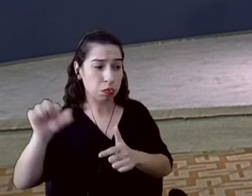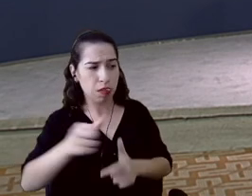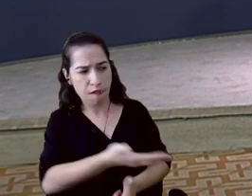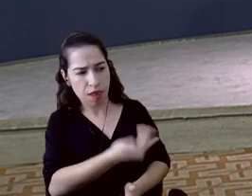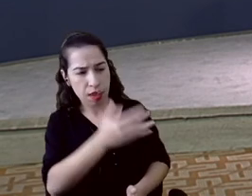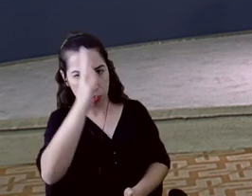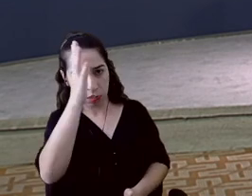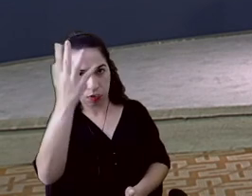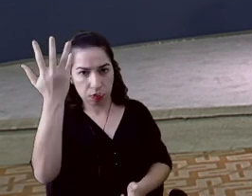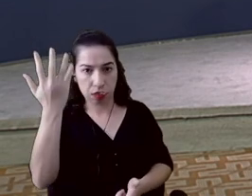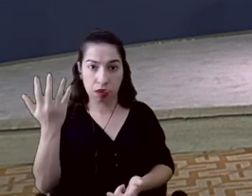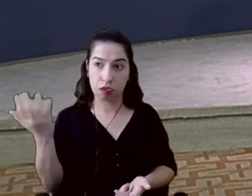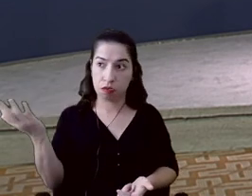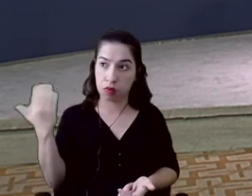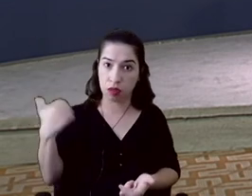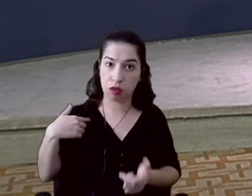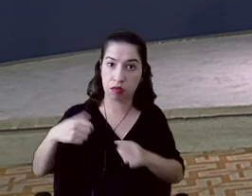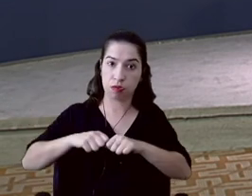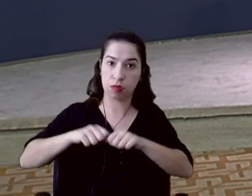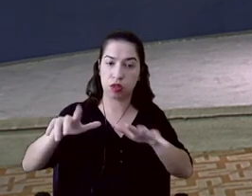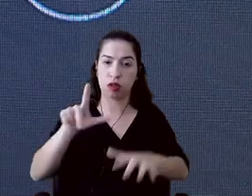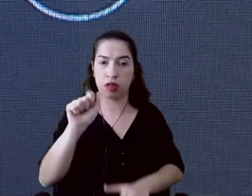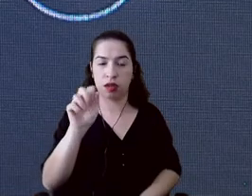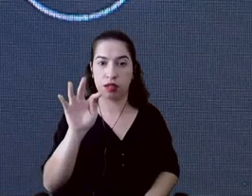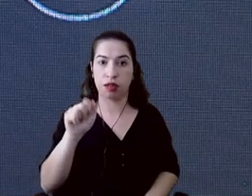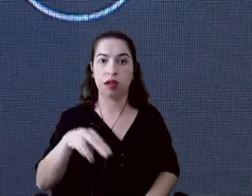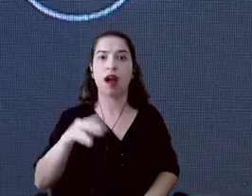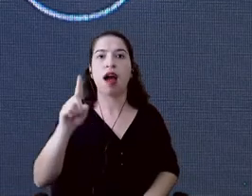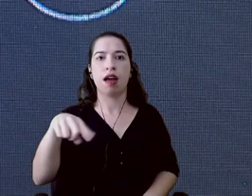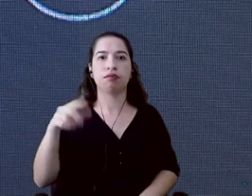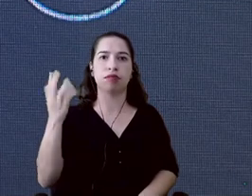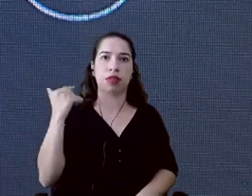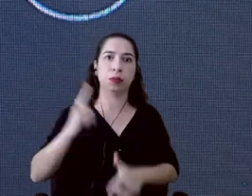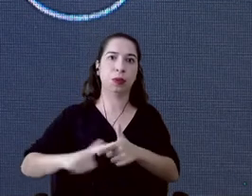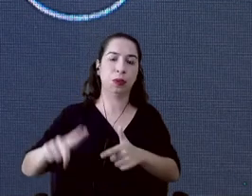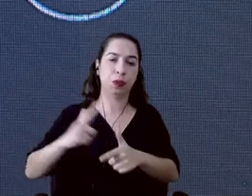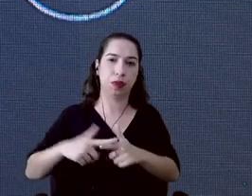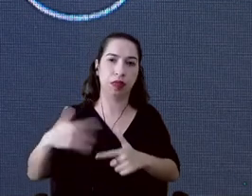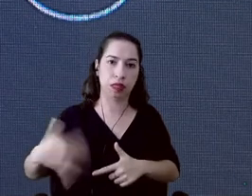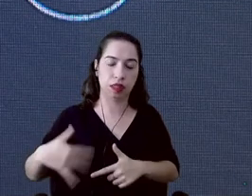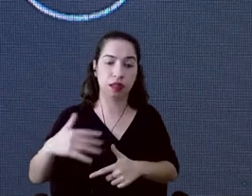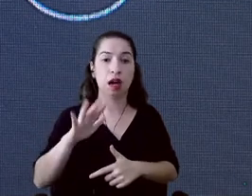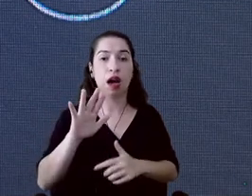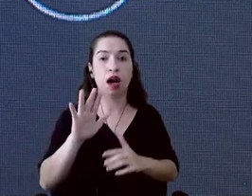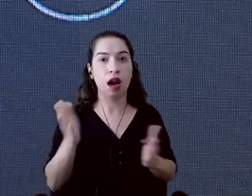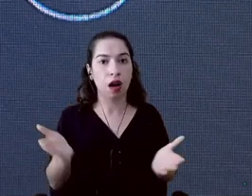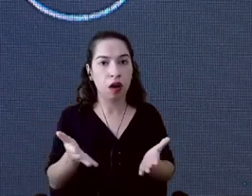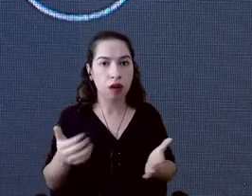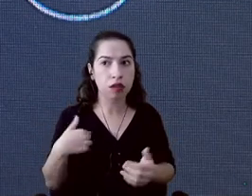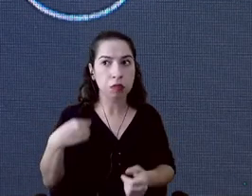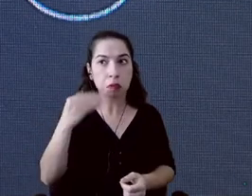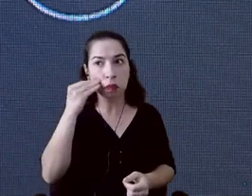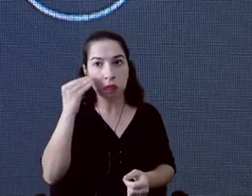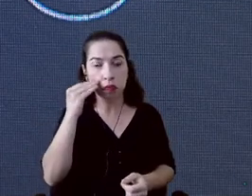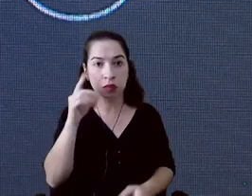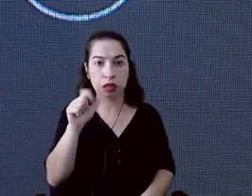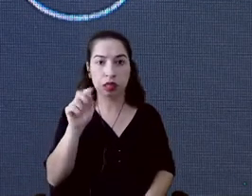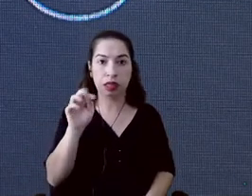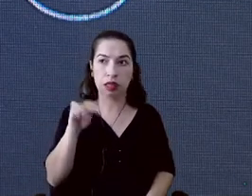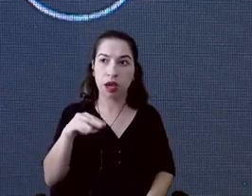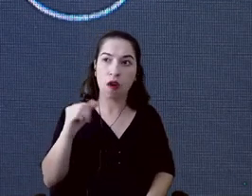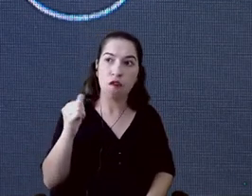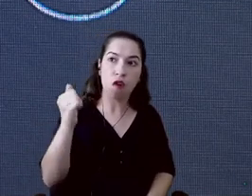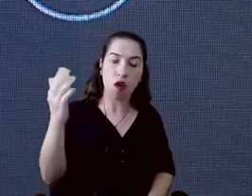época que a gente expandiu para latam já era um problema maior agora a gente resolveu falar então vamos para fora dela tá também E